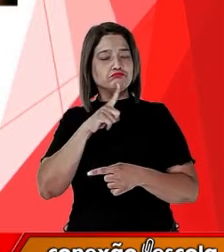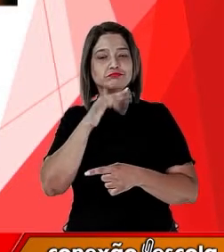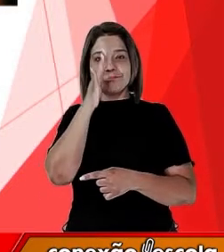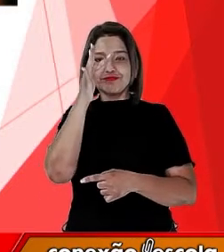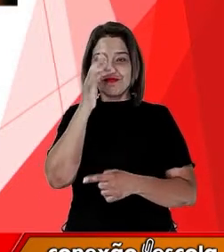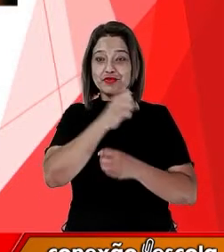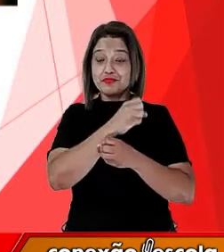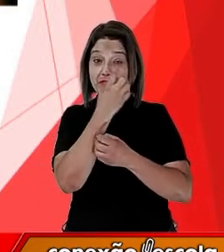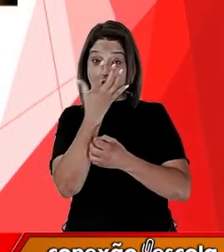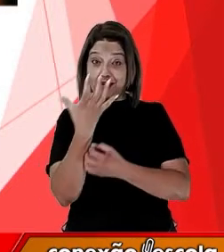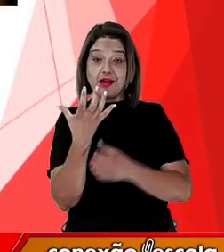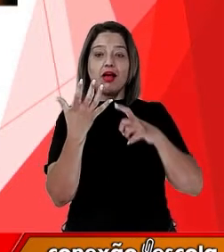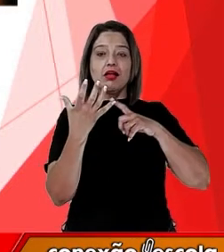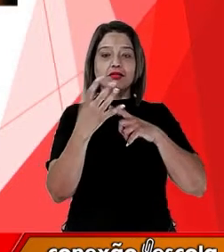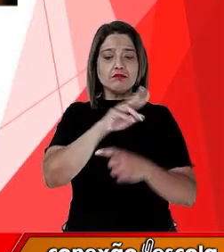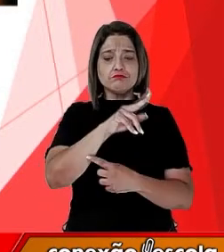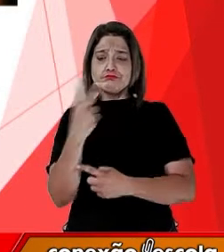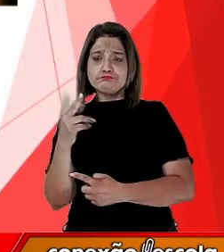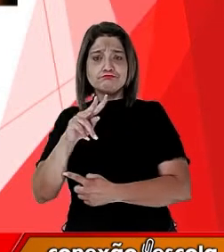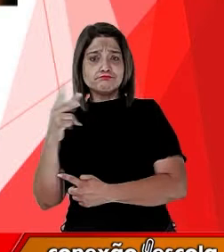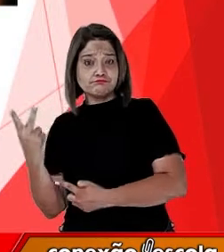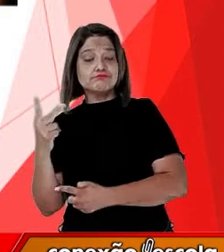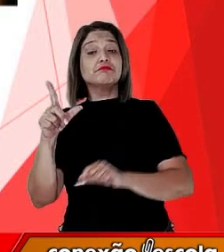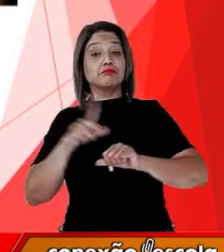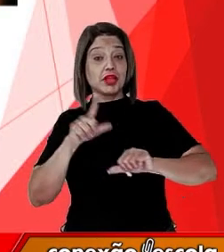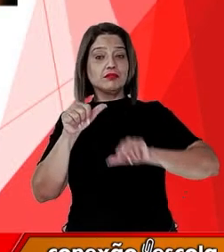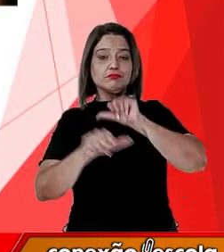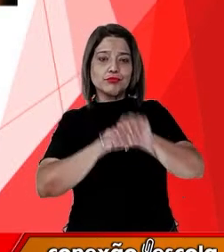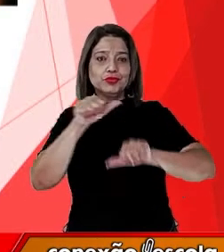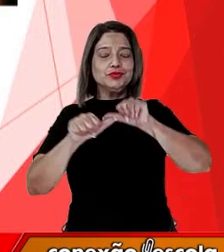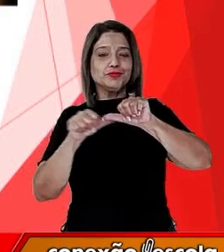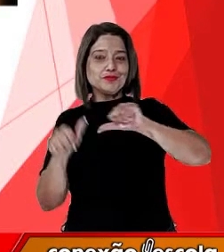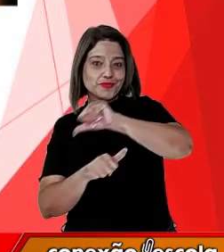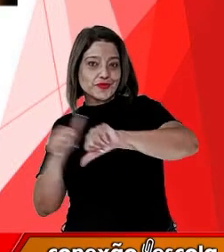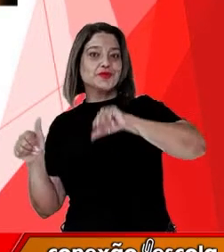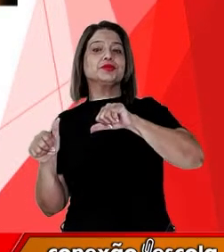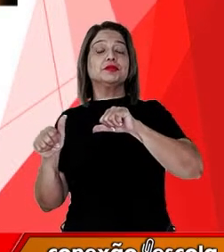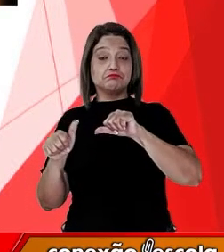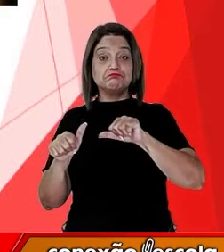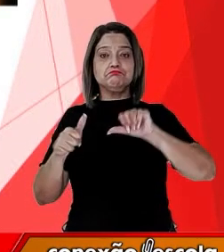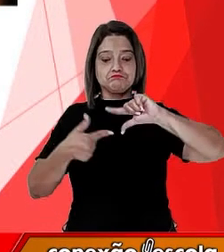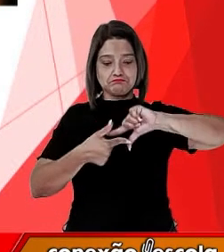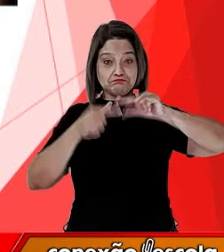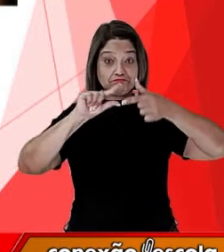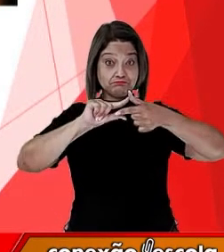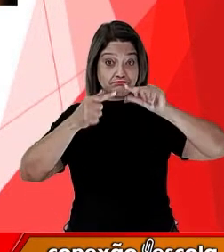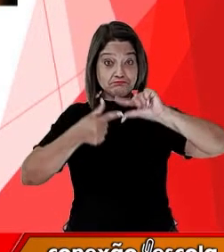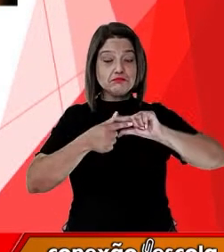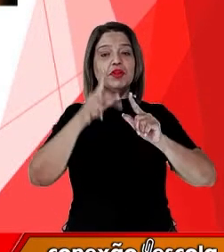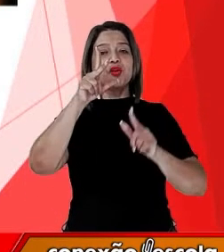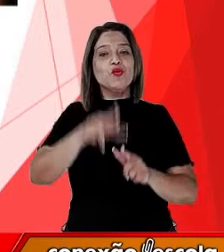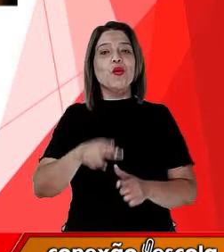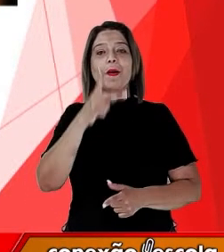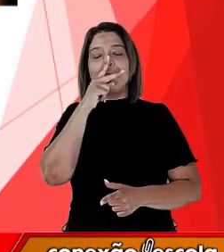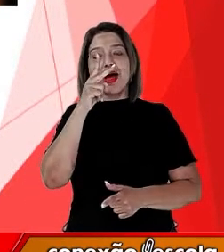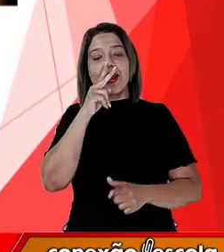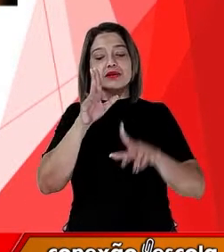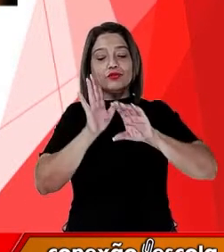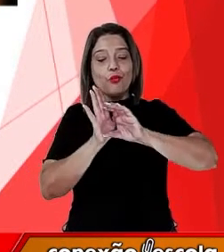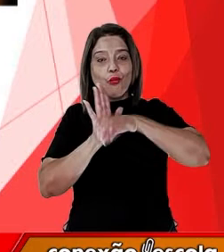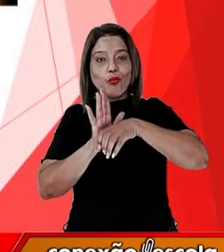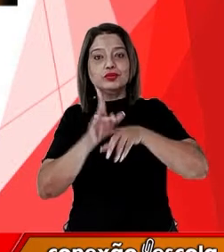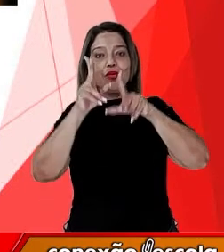essas imagens, elas são transformações geométricas e nos lembram do conceito de simetria.